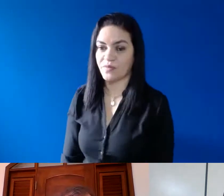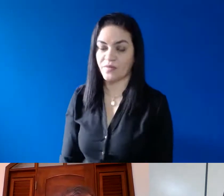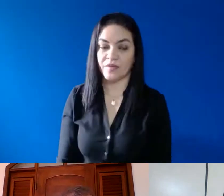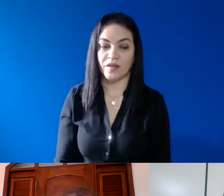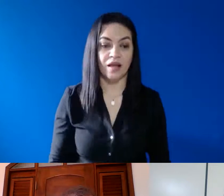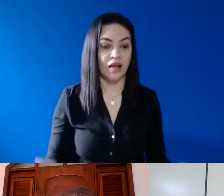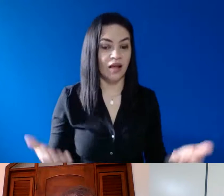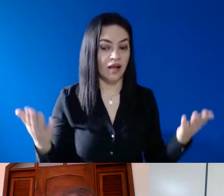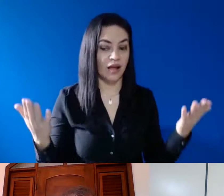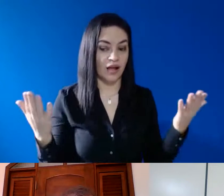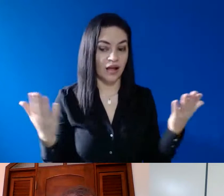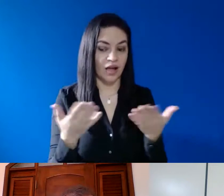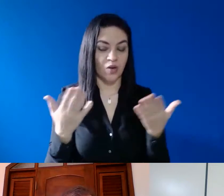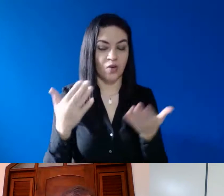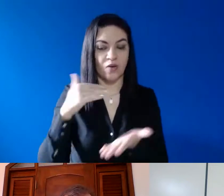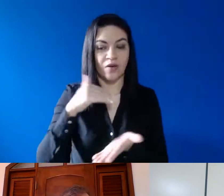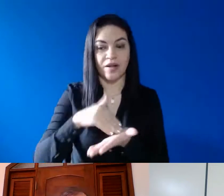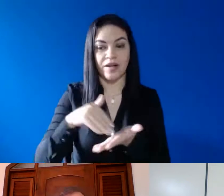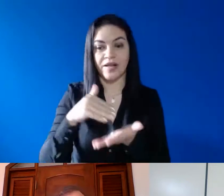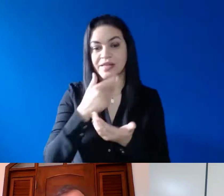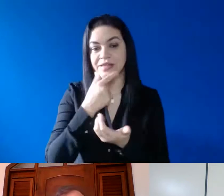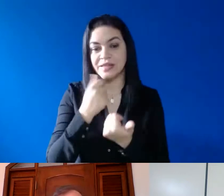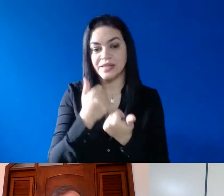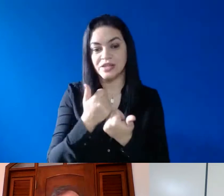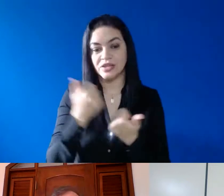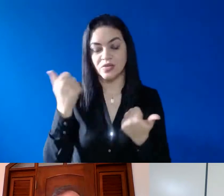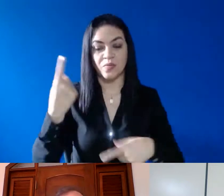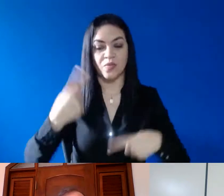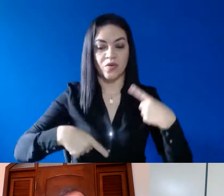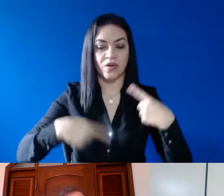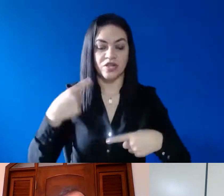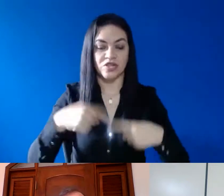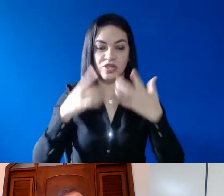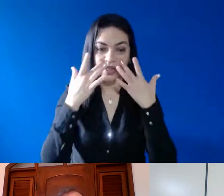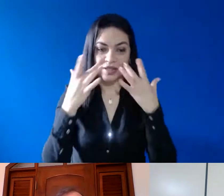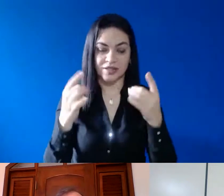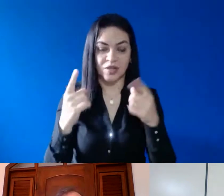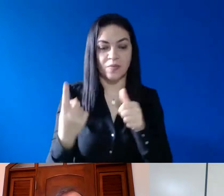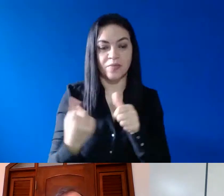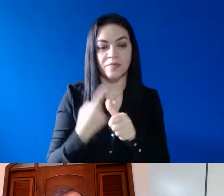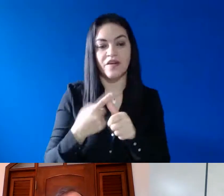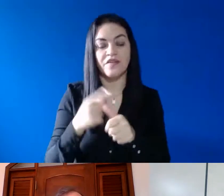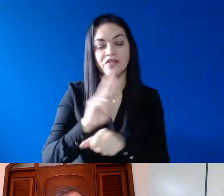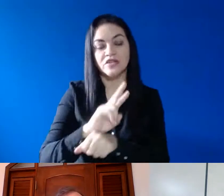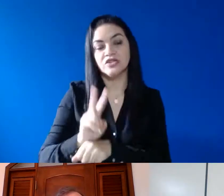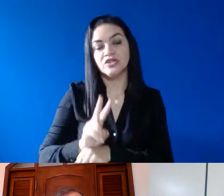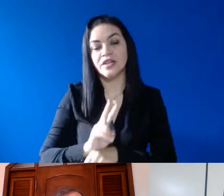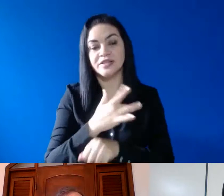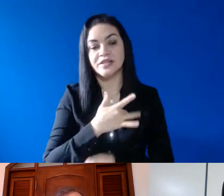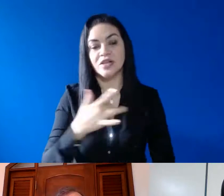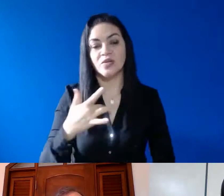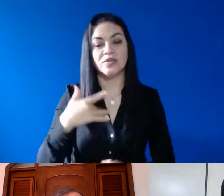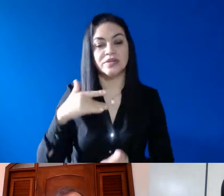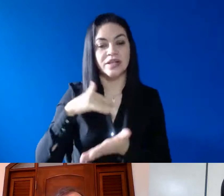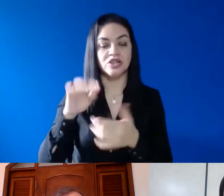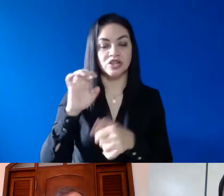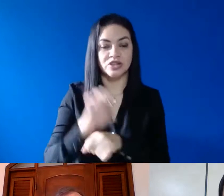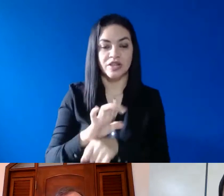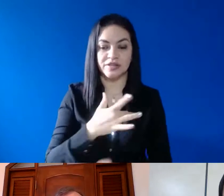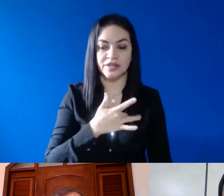Ouviremos agora a secretária adjunta da Política de Atenção Primária e Vigilância em Saúde da Secretaria de Estado de Saúde, a